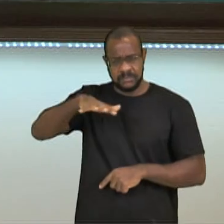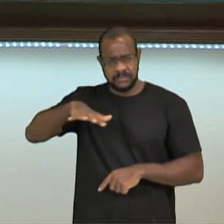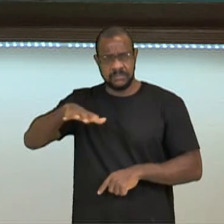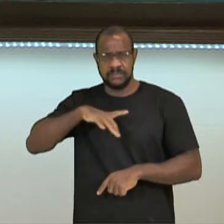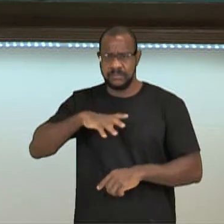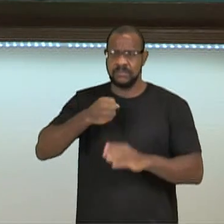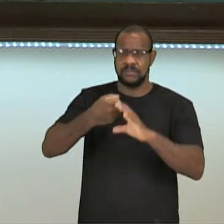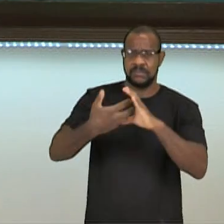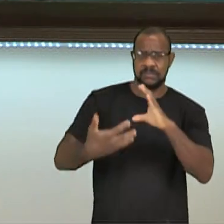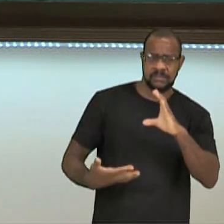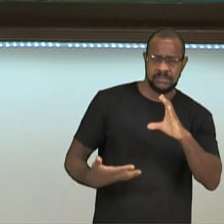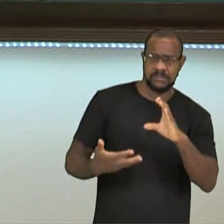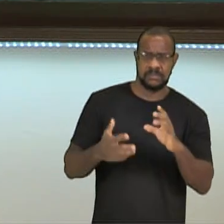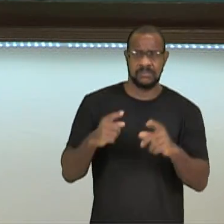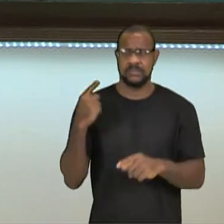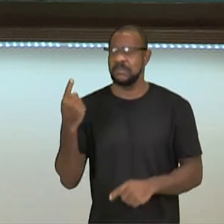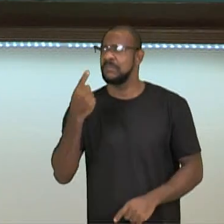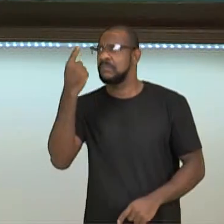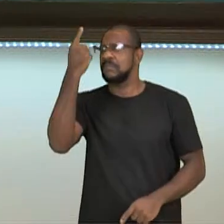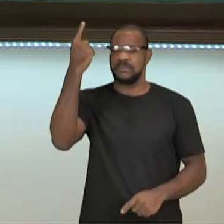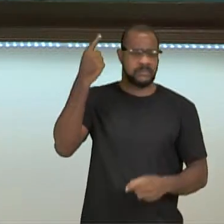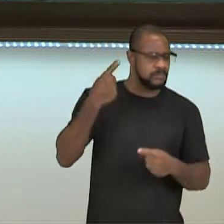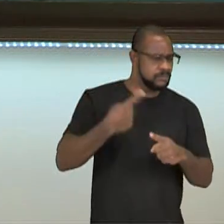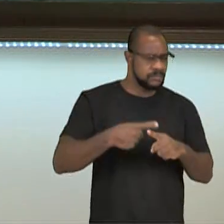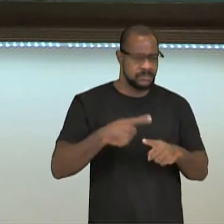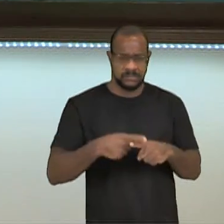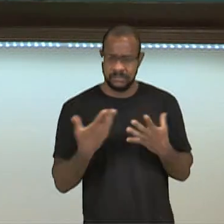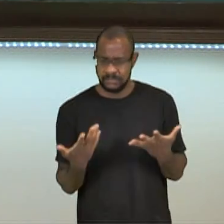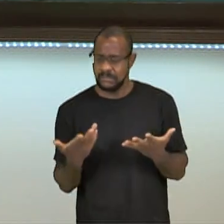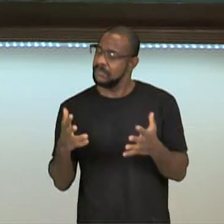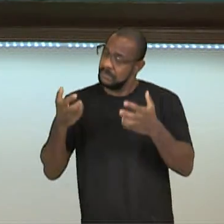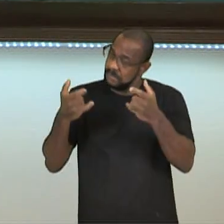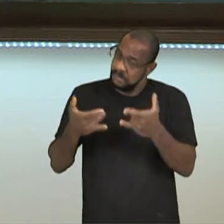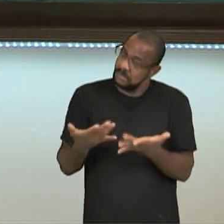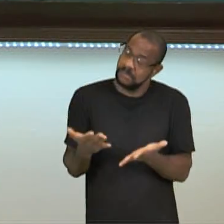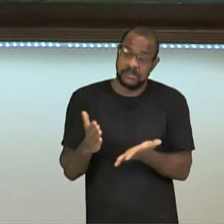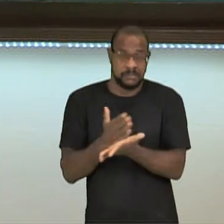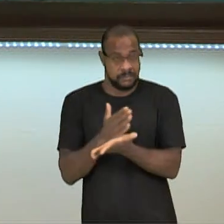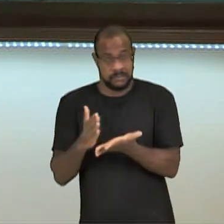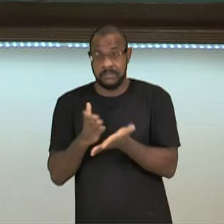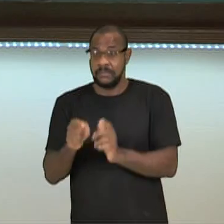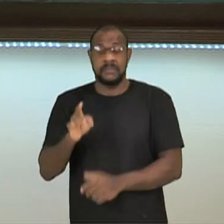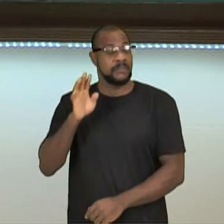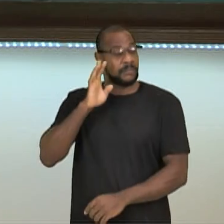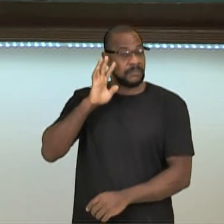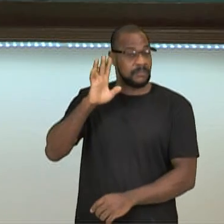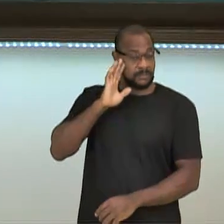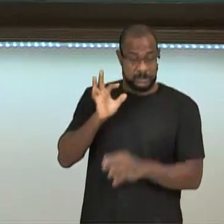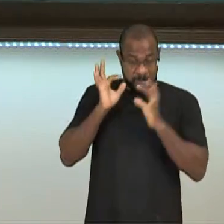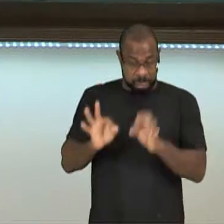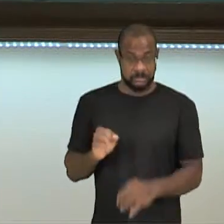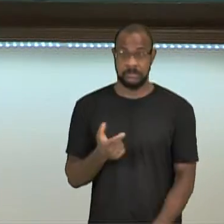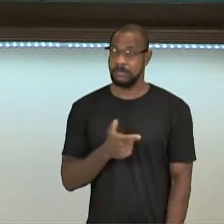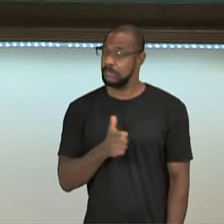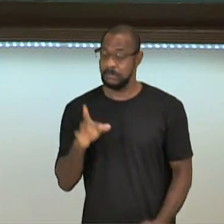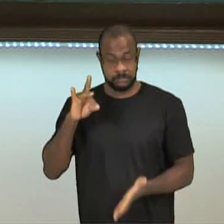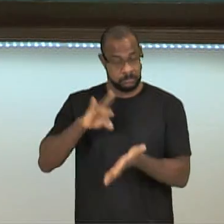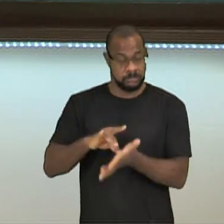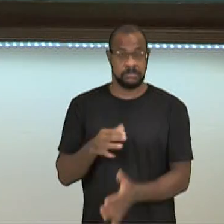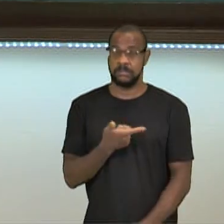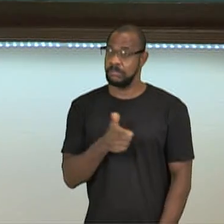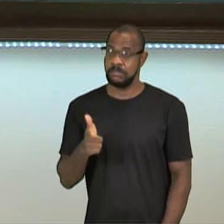algumas características, serem mais altos e tal. Seria uma das explicações. Veja, são teorias da ciência, não são